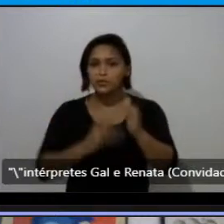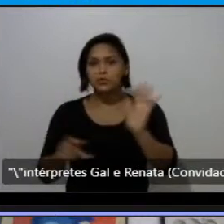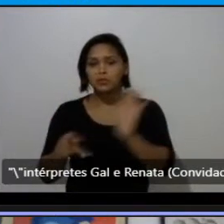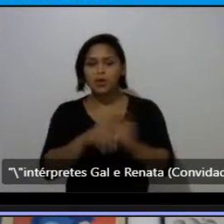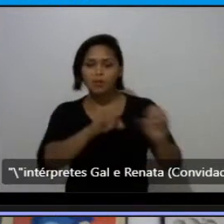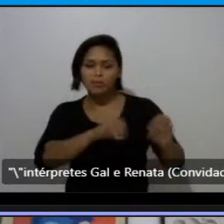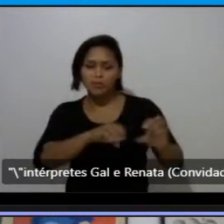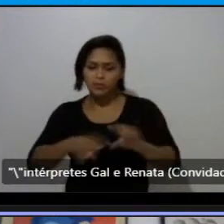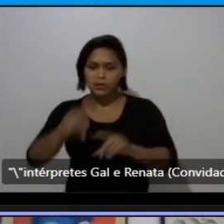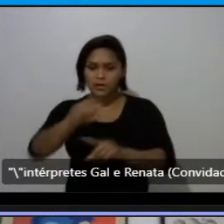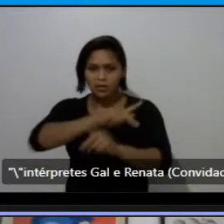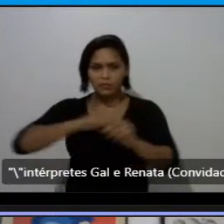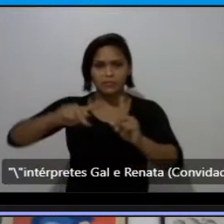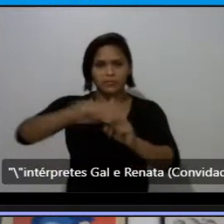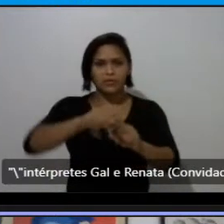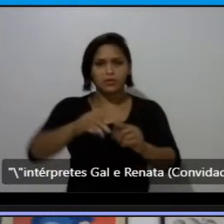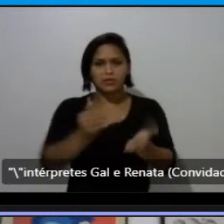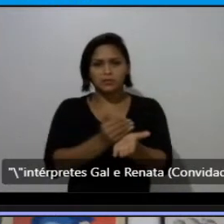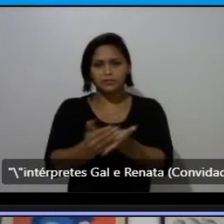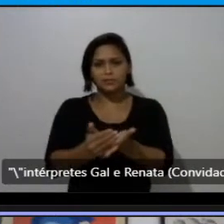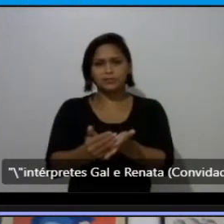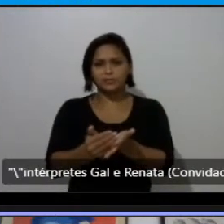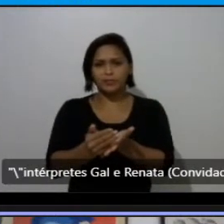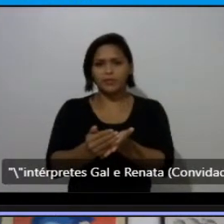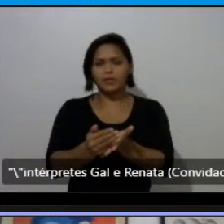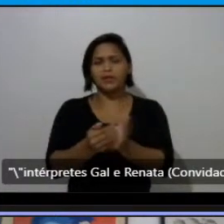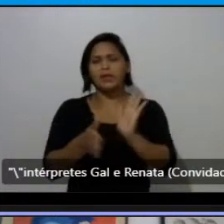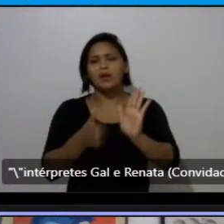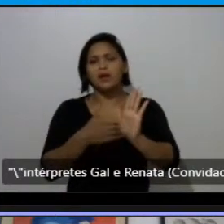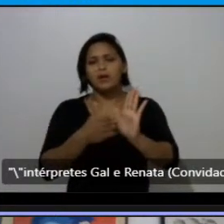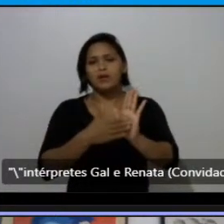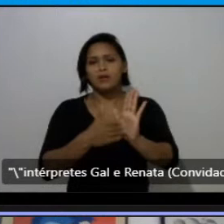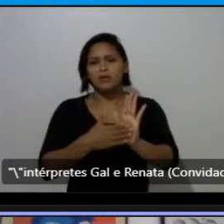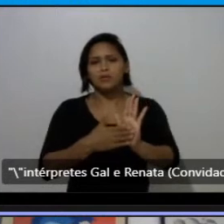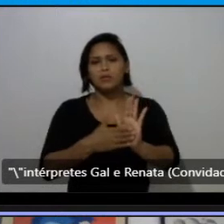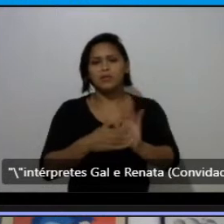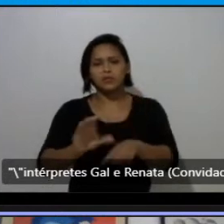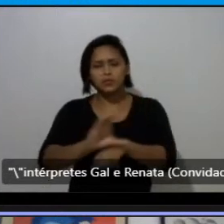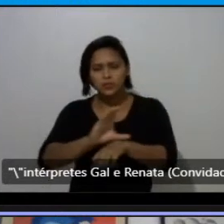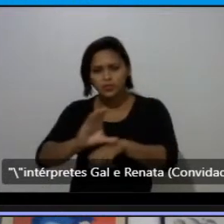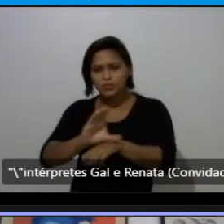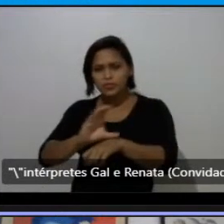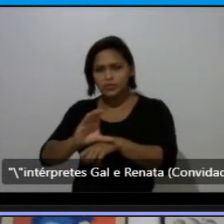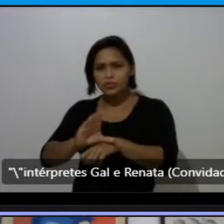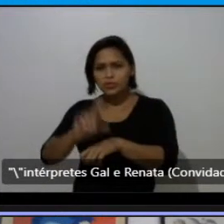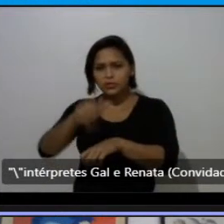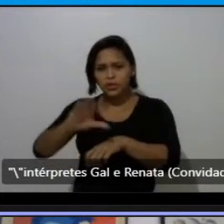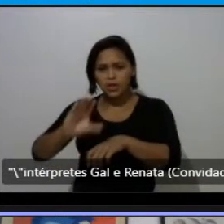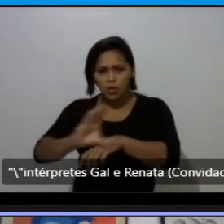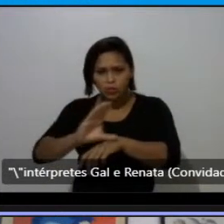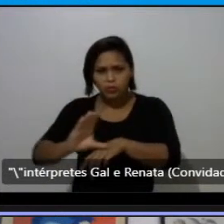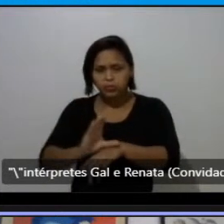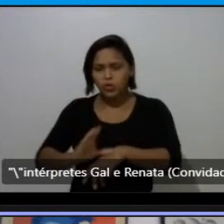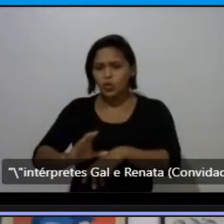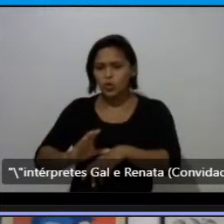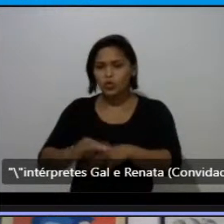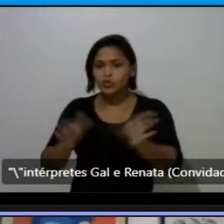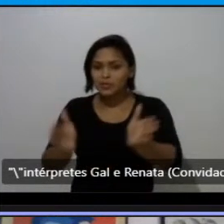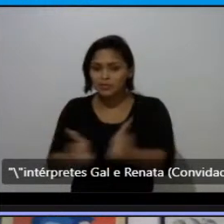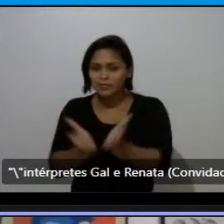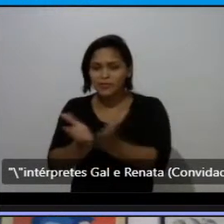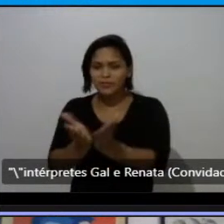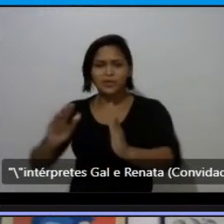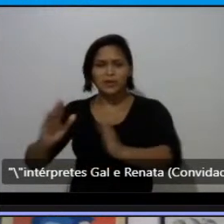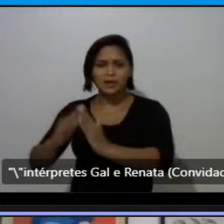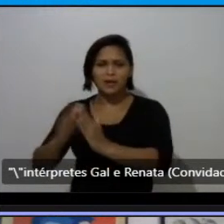educação popular que se inicia com a proposta dos cursinhos, né, universitários nas periferias